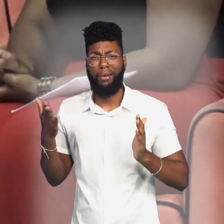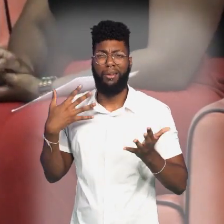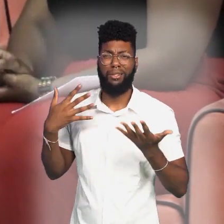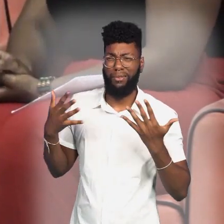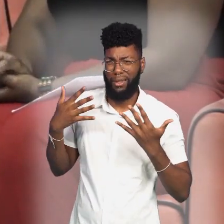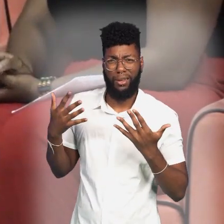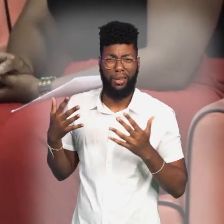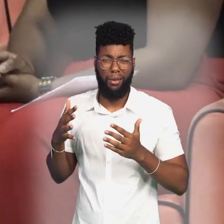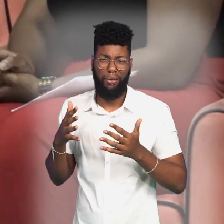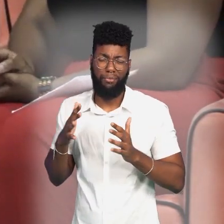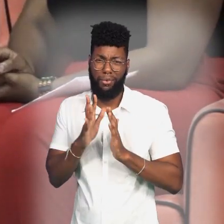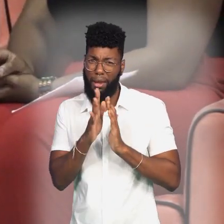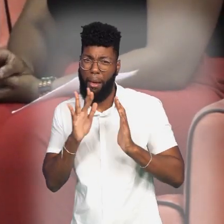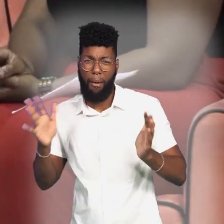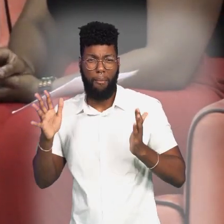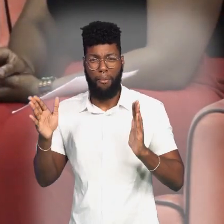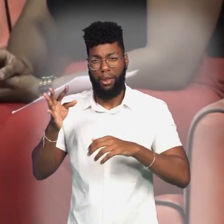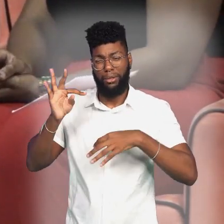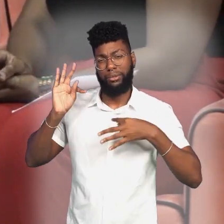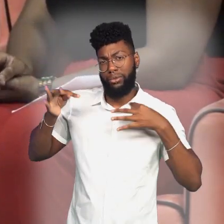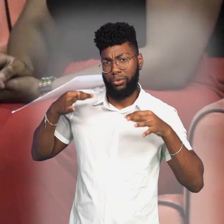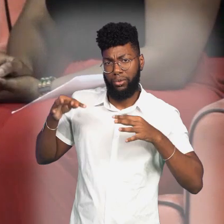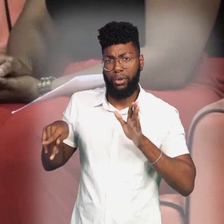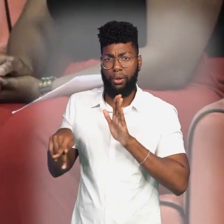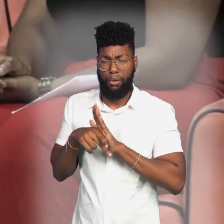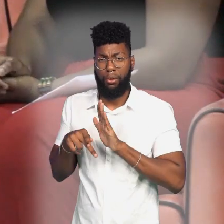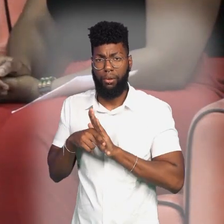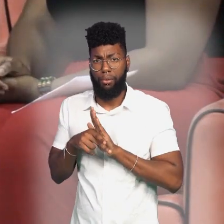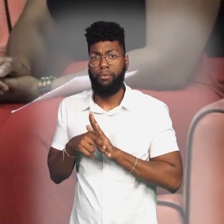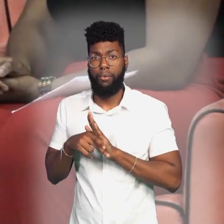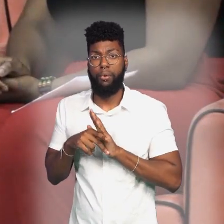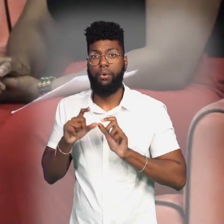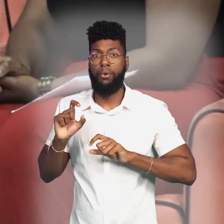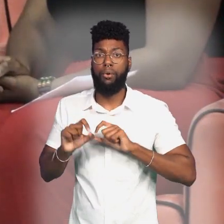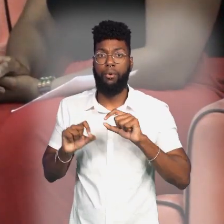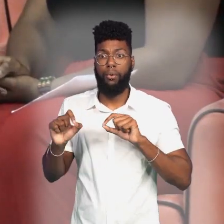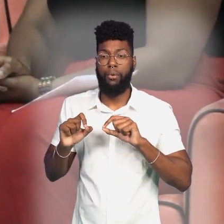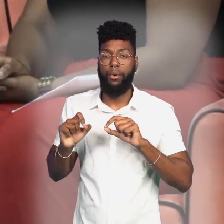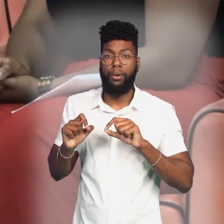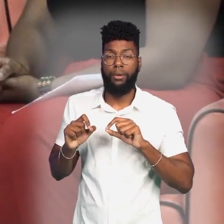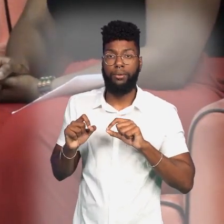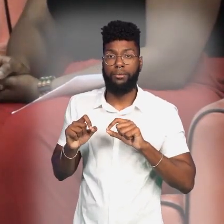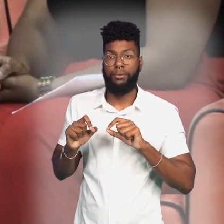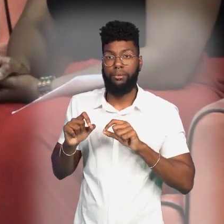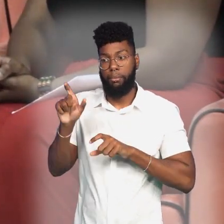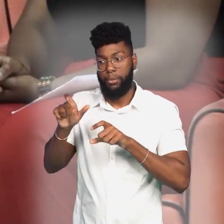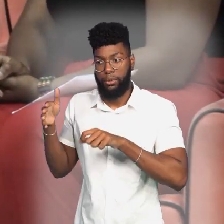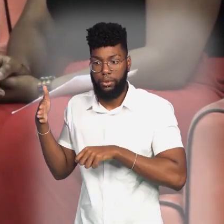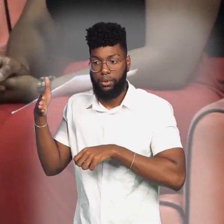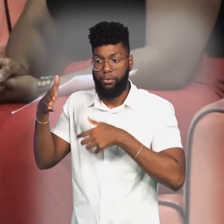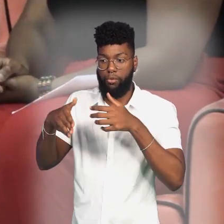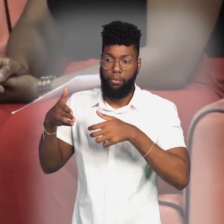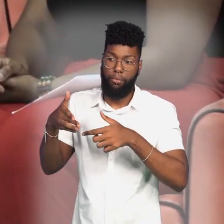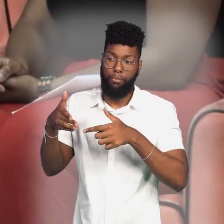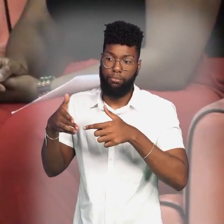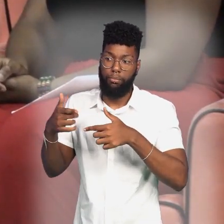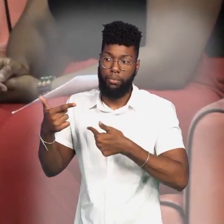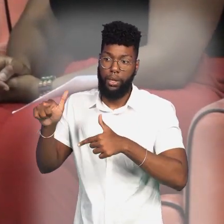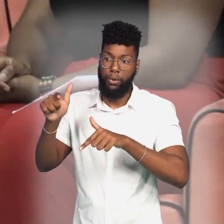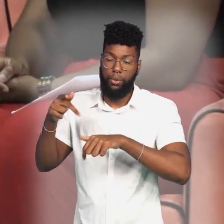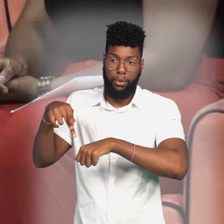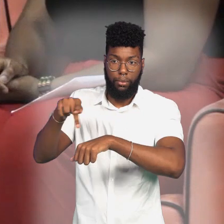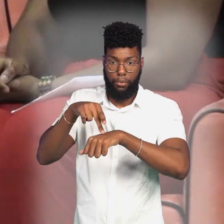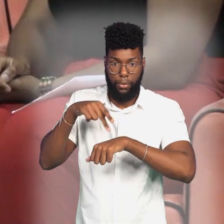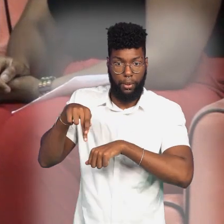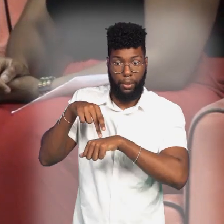vez de demitir as pessoas, eles mandam para outro país. Por isso que eu morei em quase 20